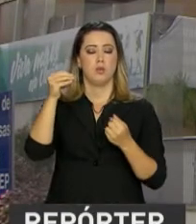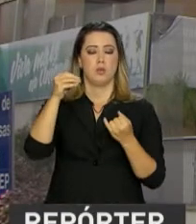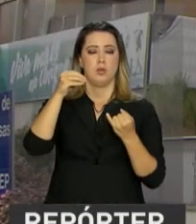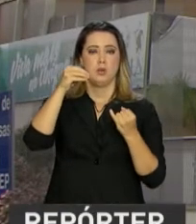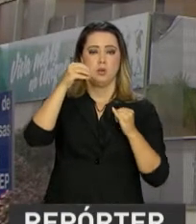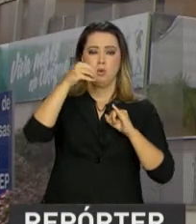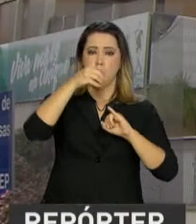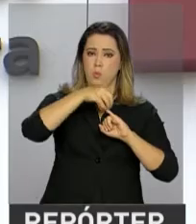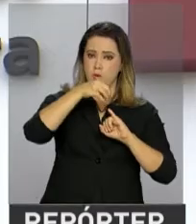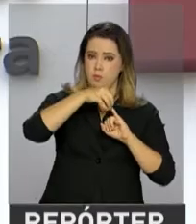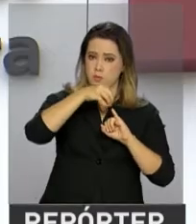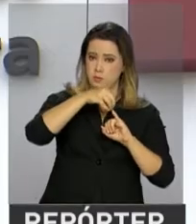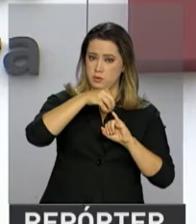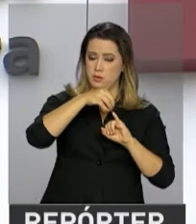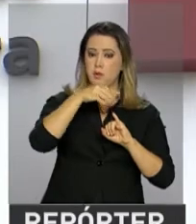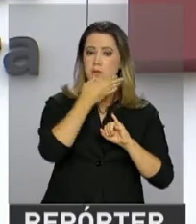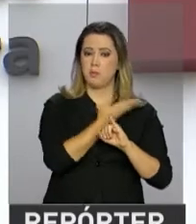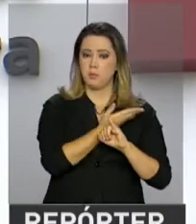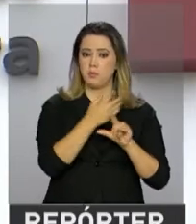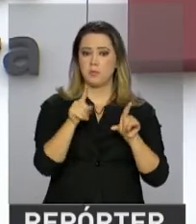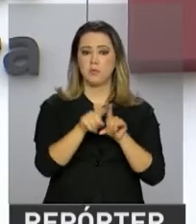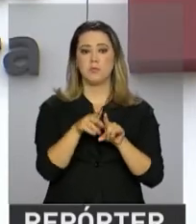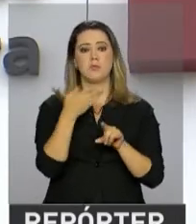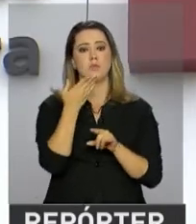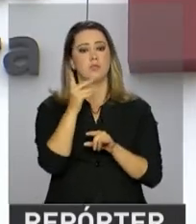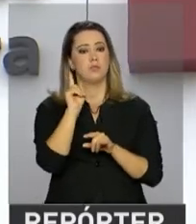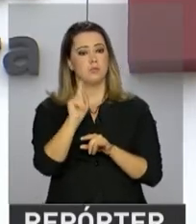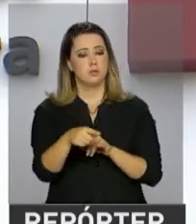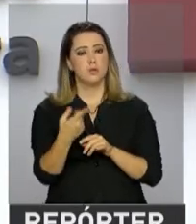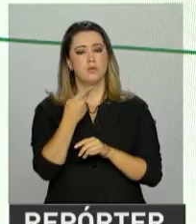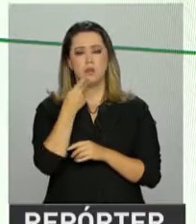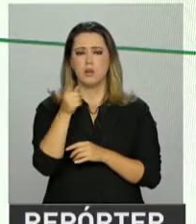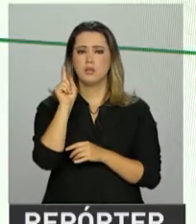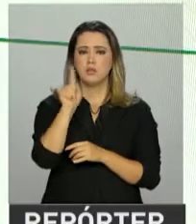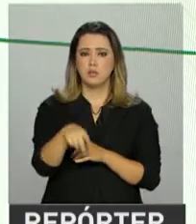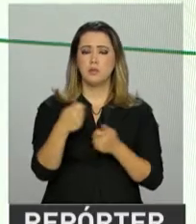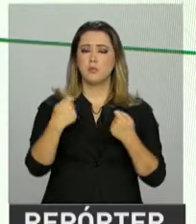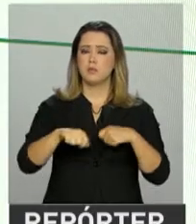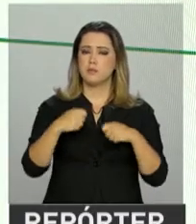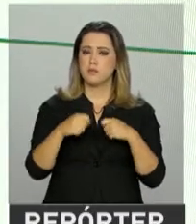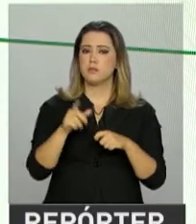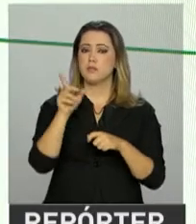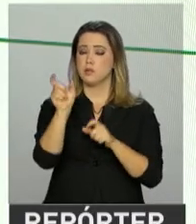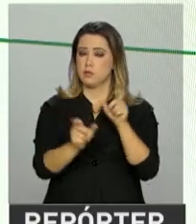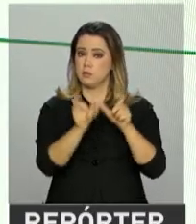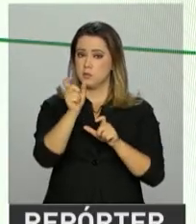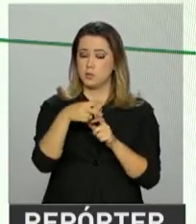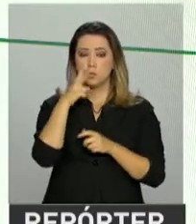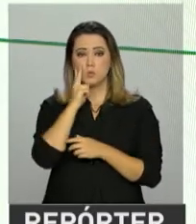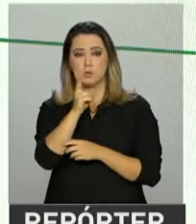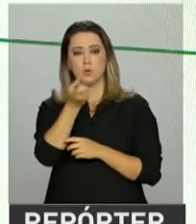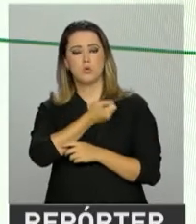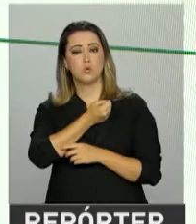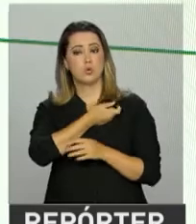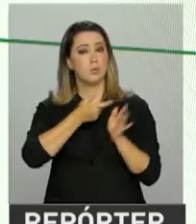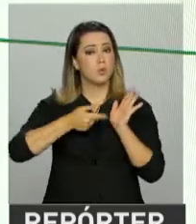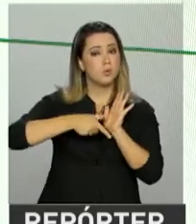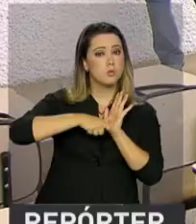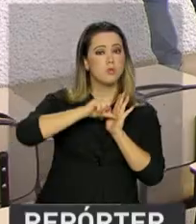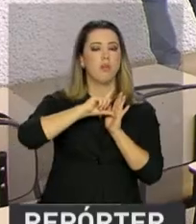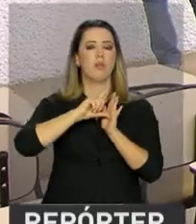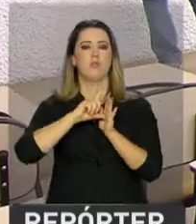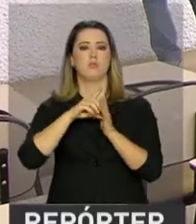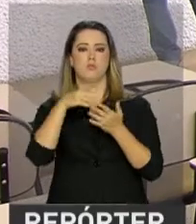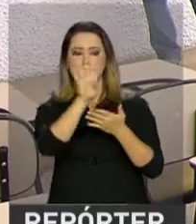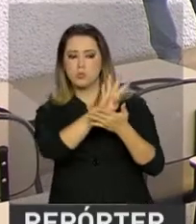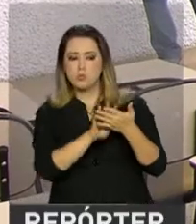pesquisas educacionais anísio teixeira o inep recomenda que os estudantes confiram os dados com antecedência